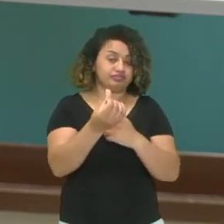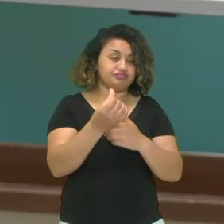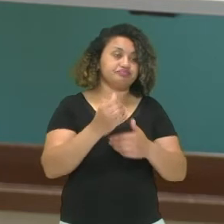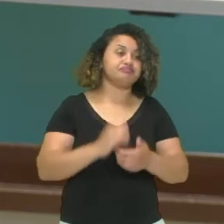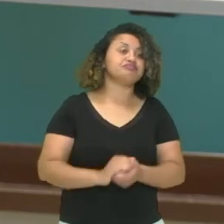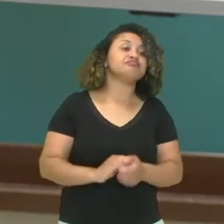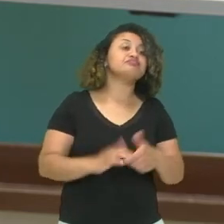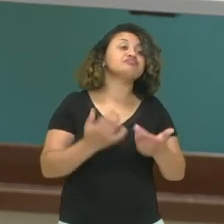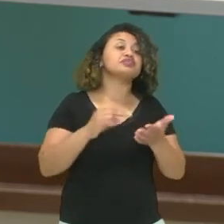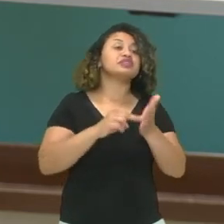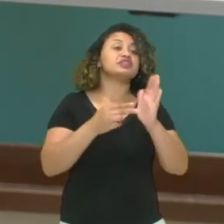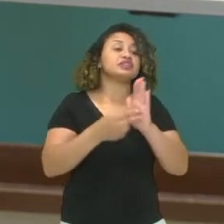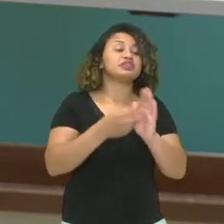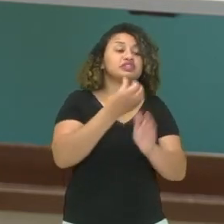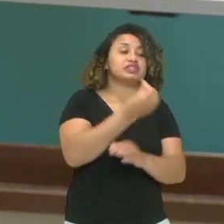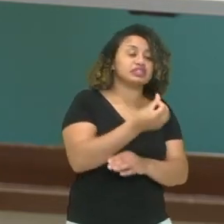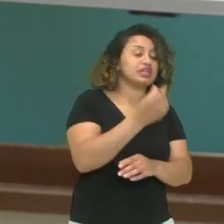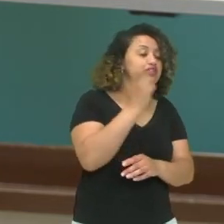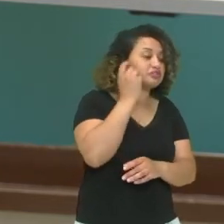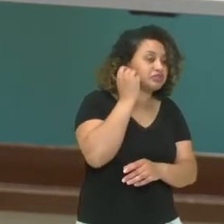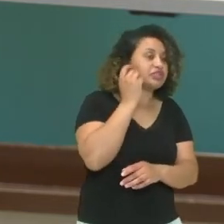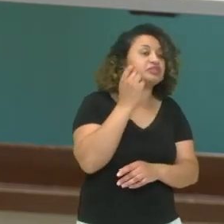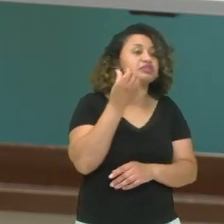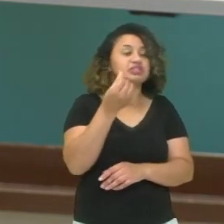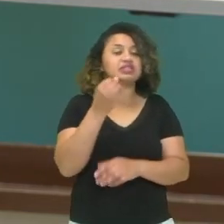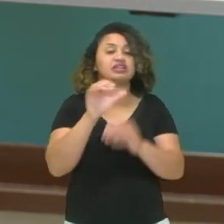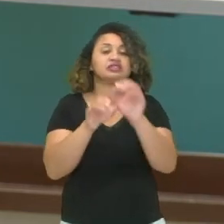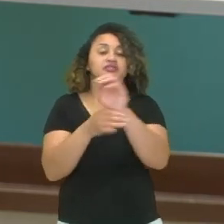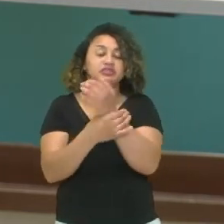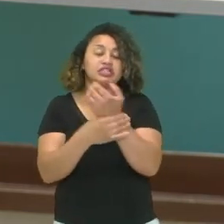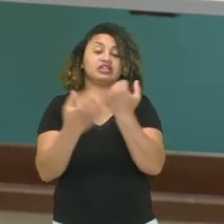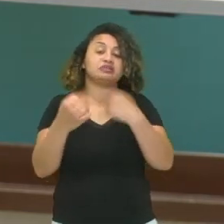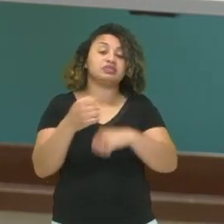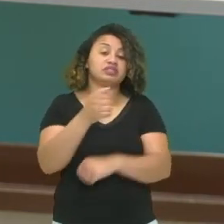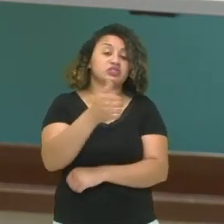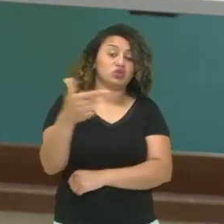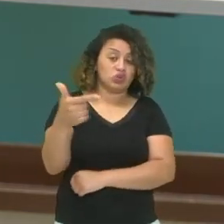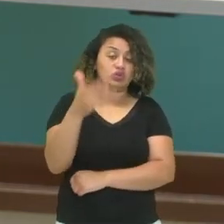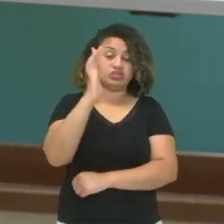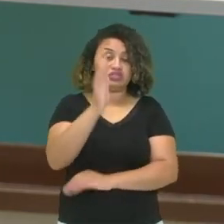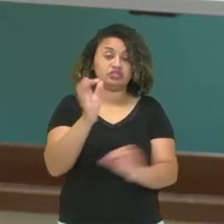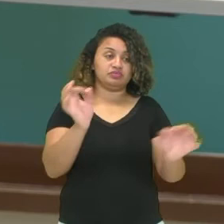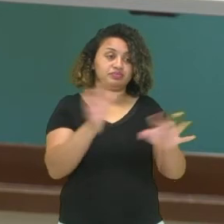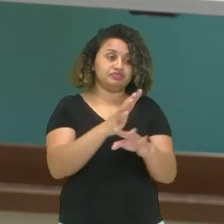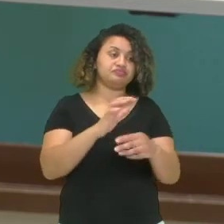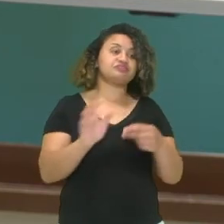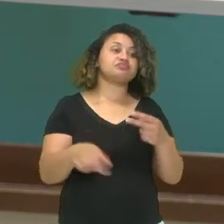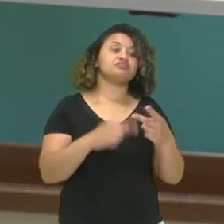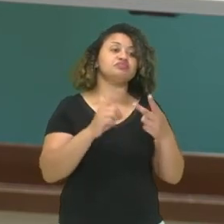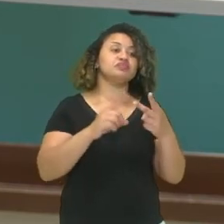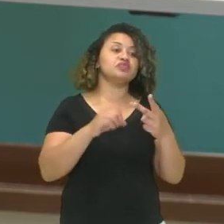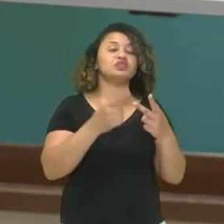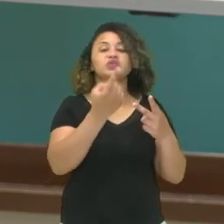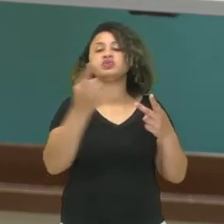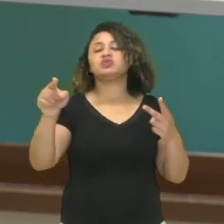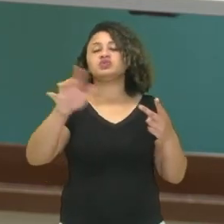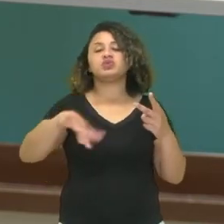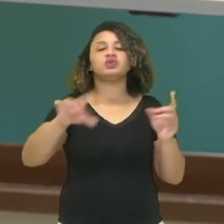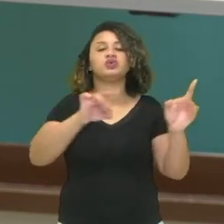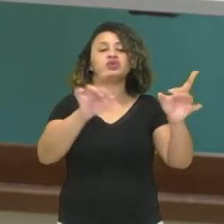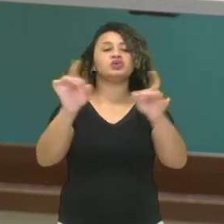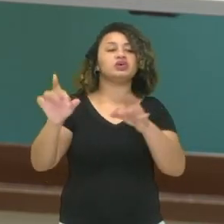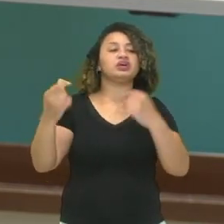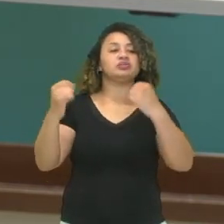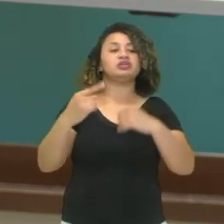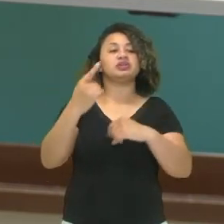Ou seja, serão 6 brincos e 6 pulseiras, então elas vão ter que ter 12 peças. O restante das vendas deve ser